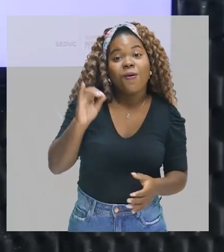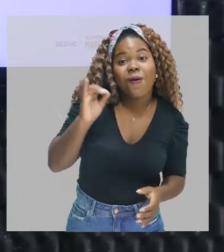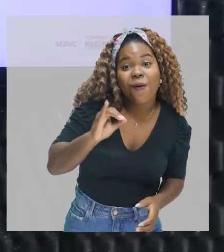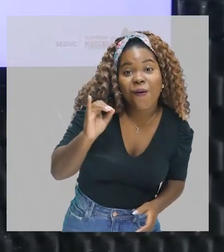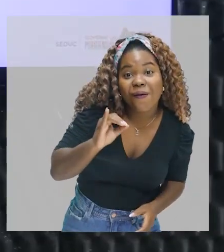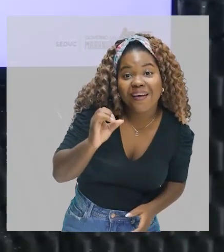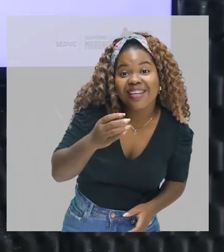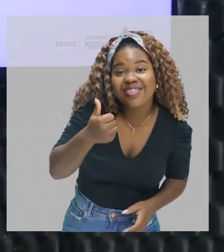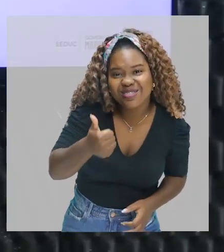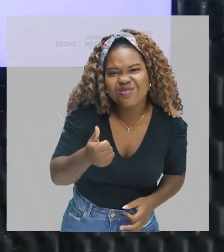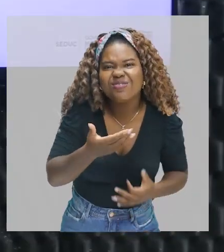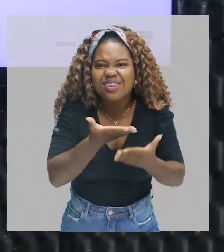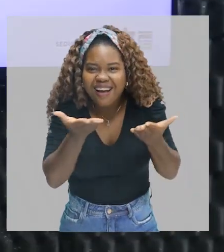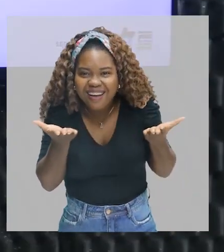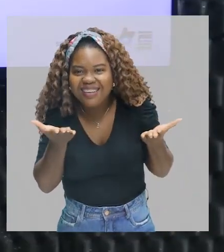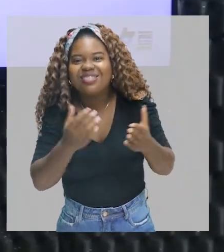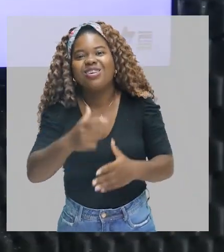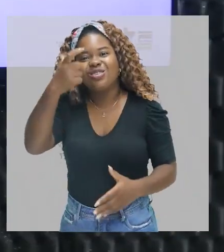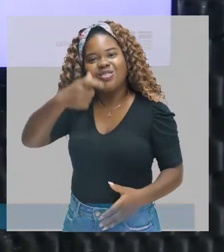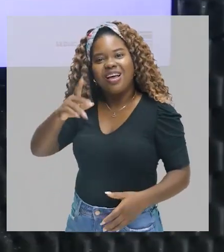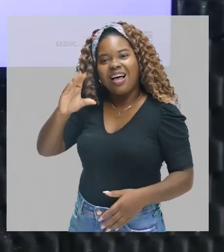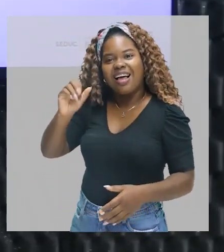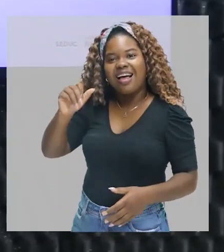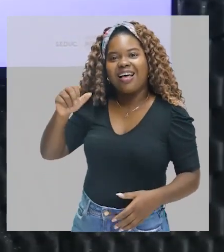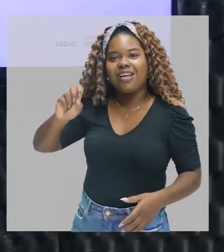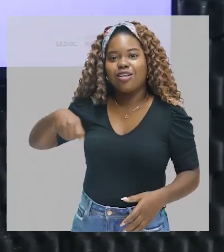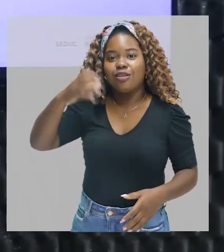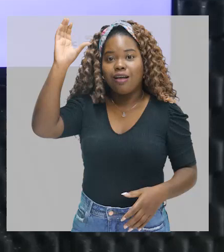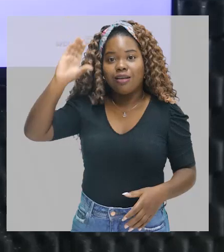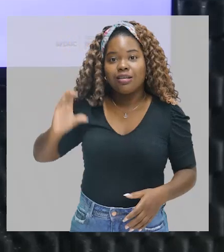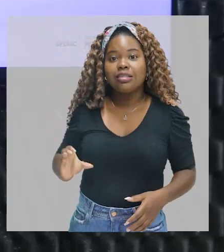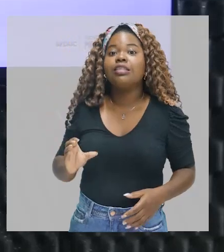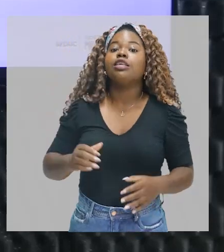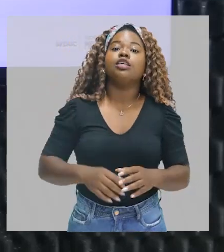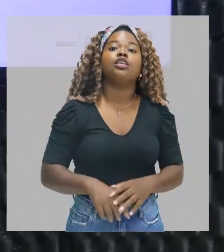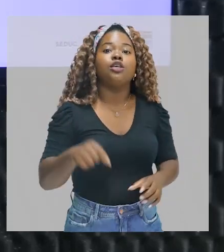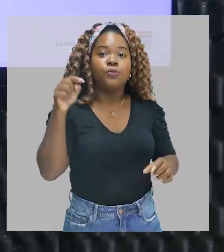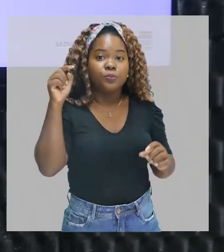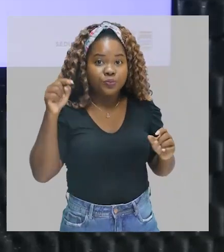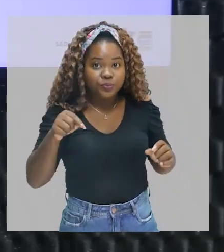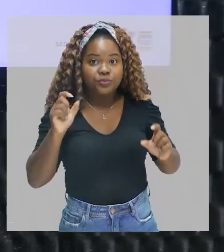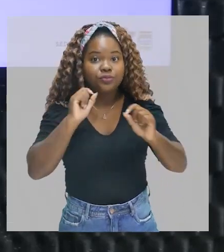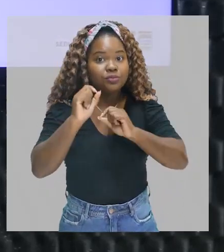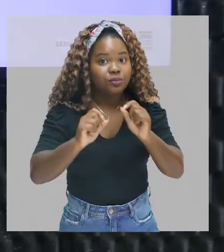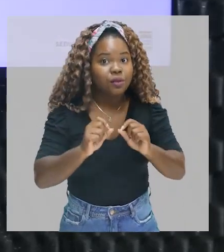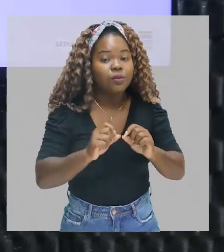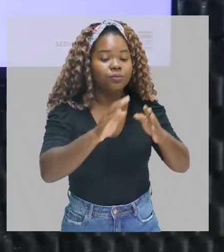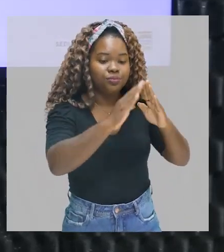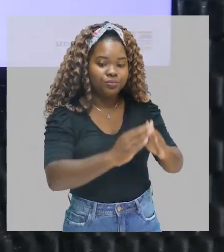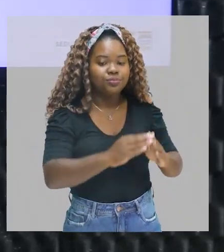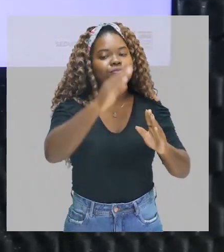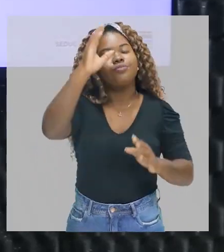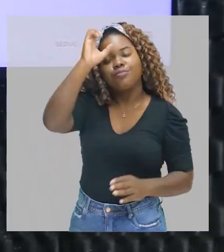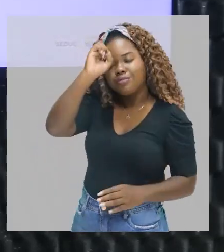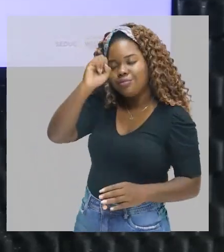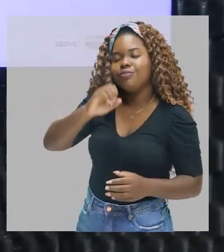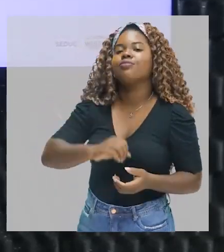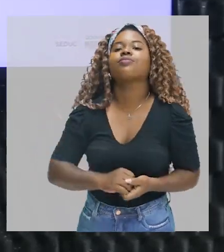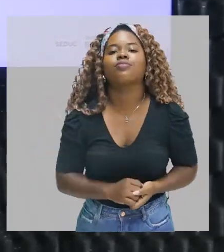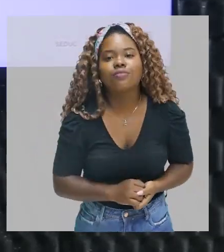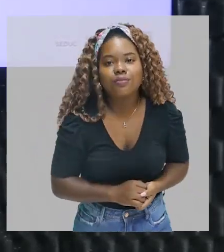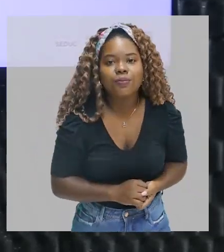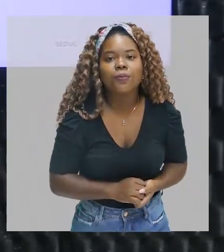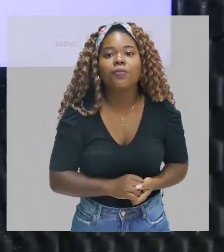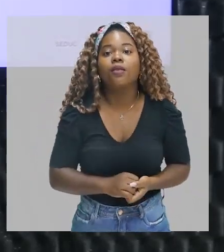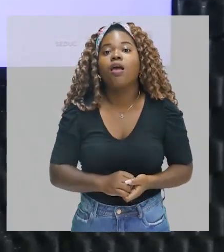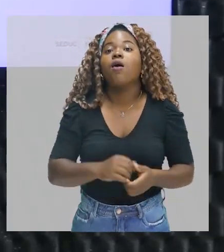Oi, chuchus, tudo bem com vocês? Eu sou a professora Cacau Sotero e este é o programa Ainda Fica em Casa Aprendendo. Nós